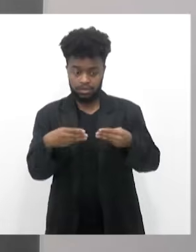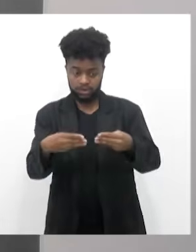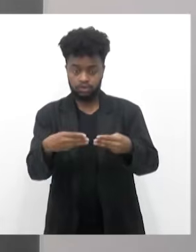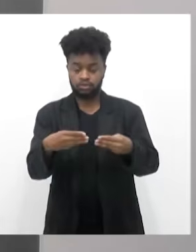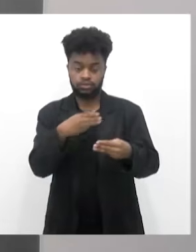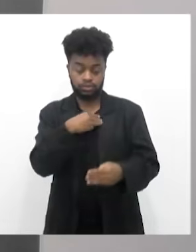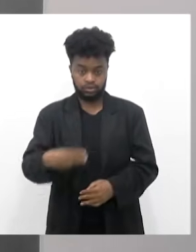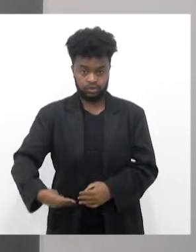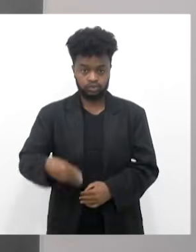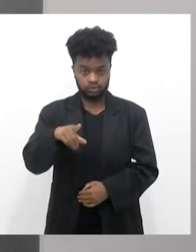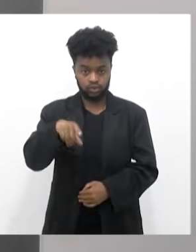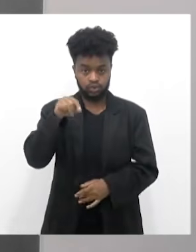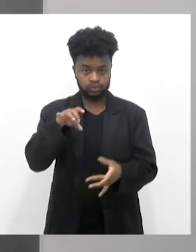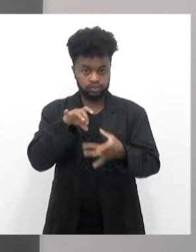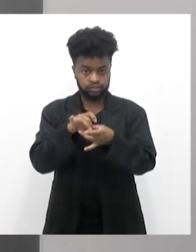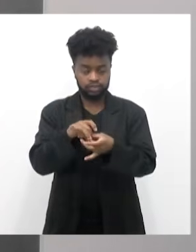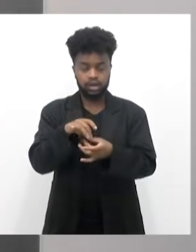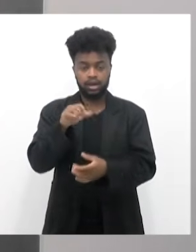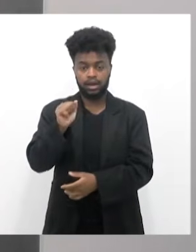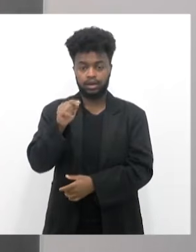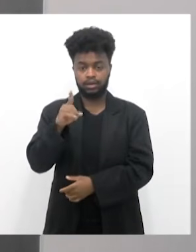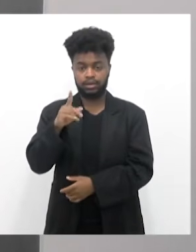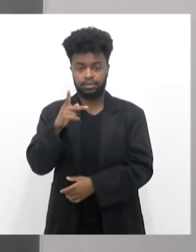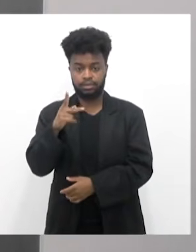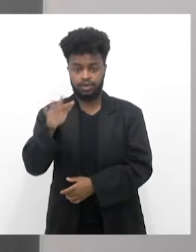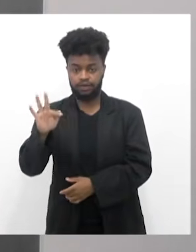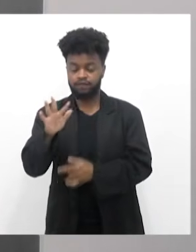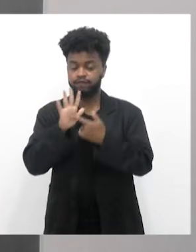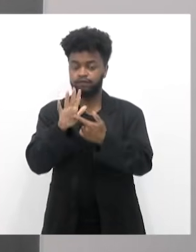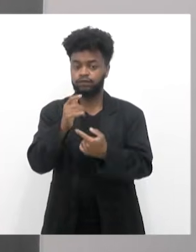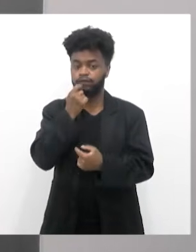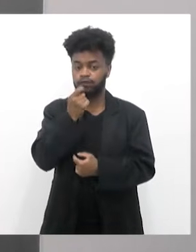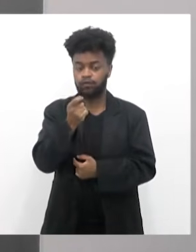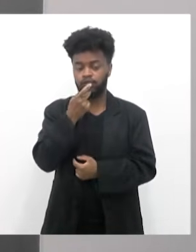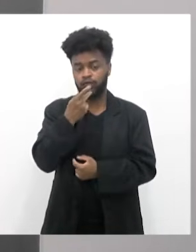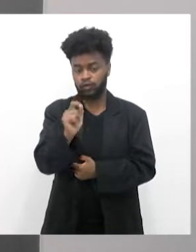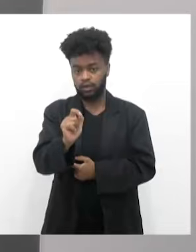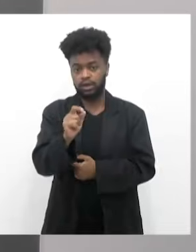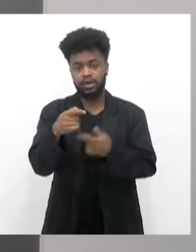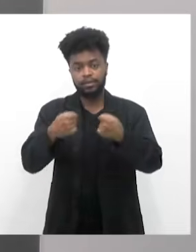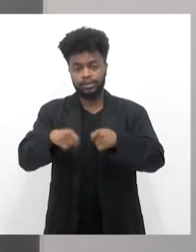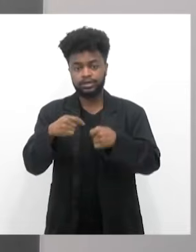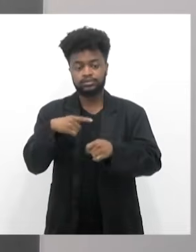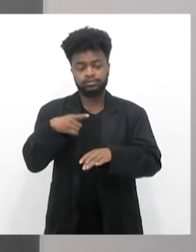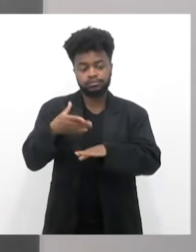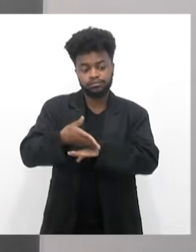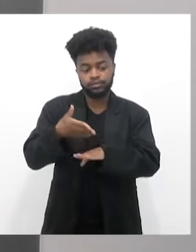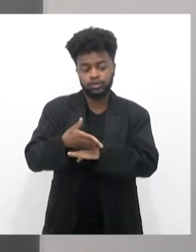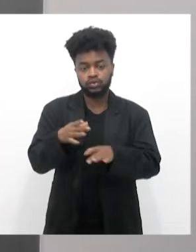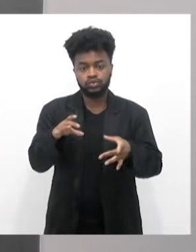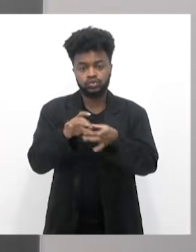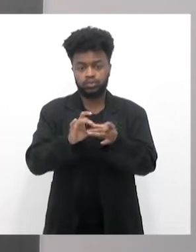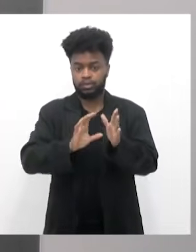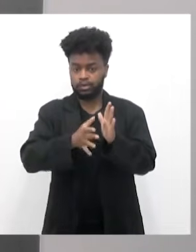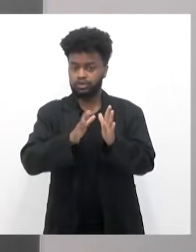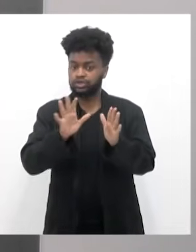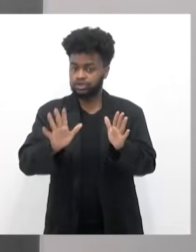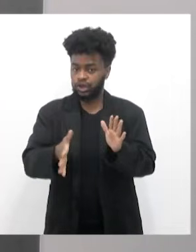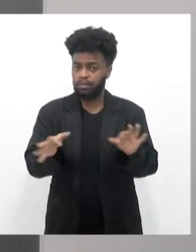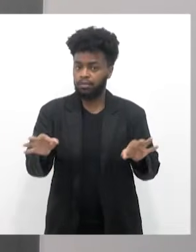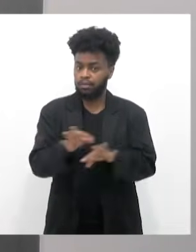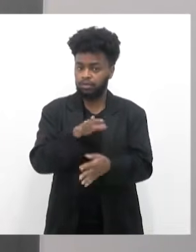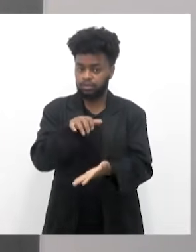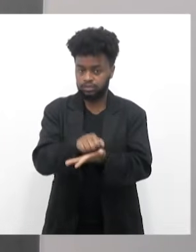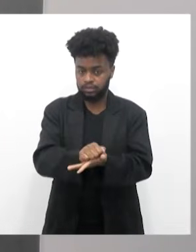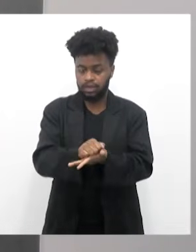na ADPF. Quando ele assegura que tem que haver filiação de partido regularmente inscrito, ele usa esse termo,